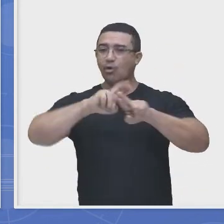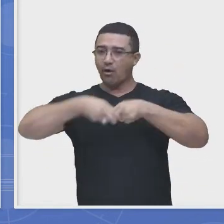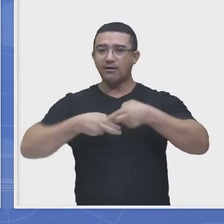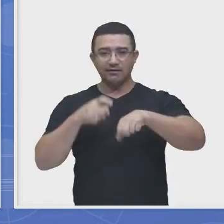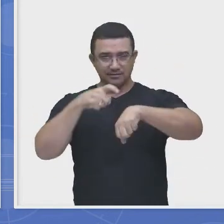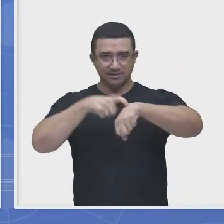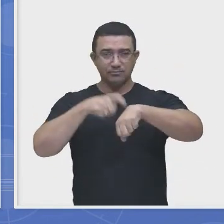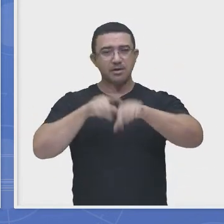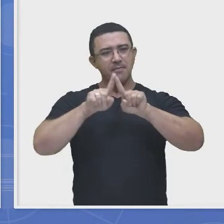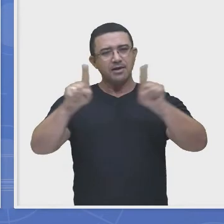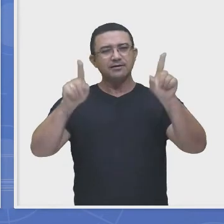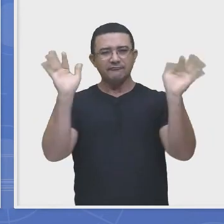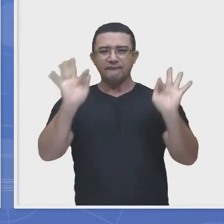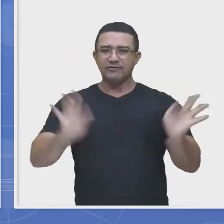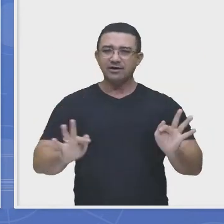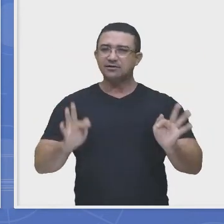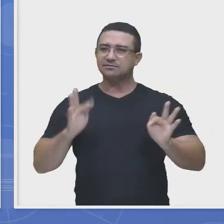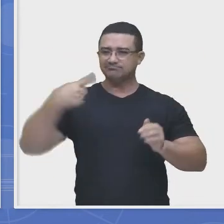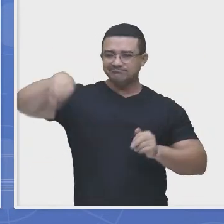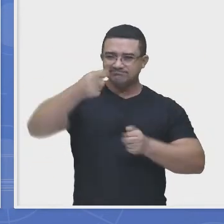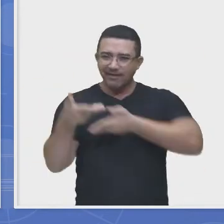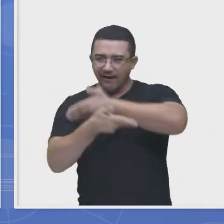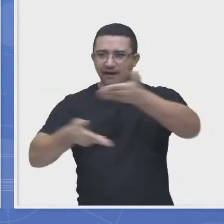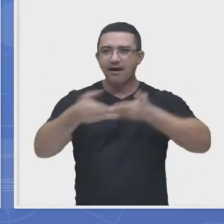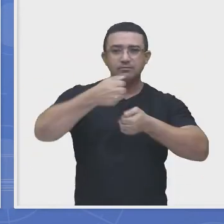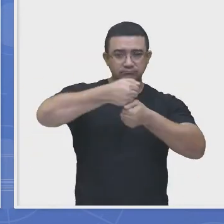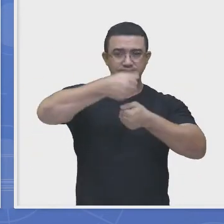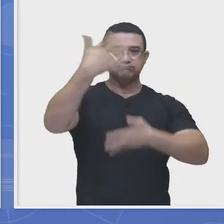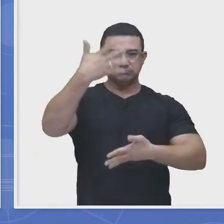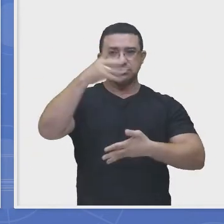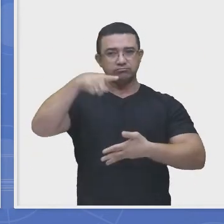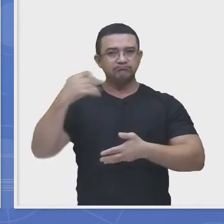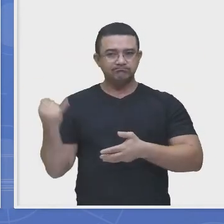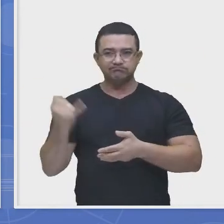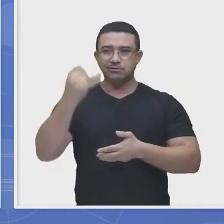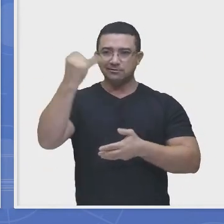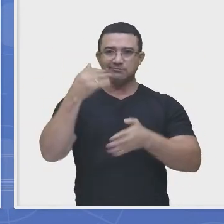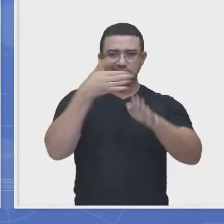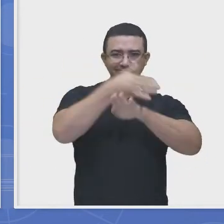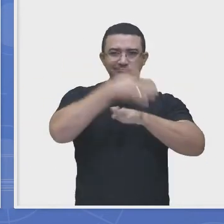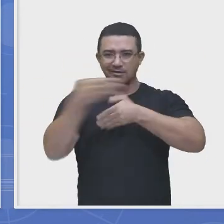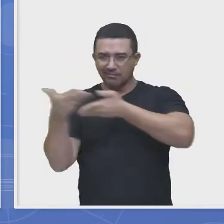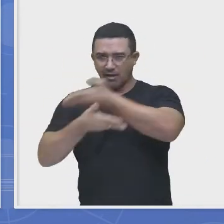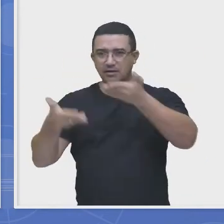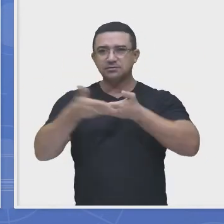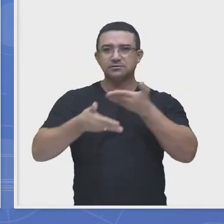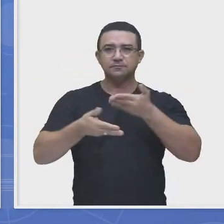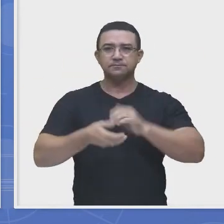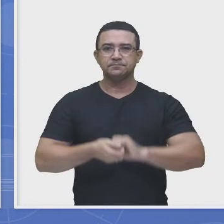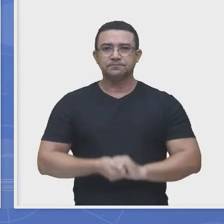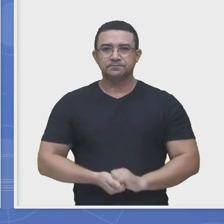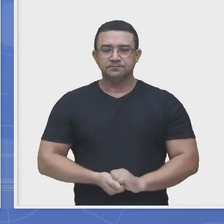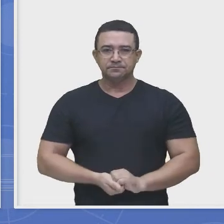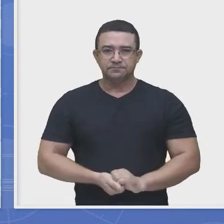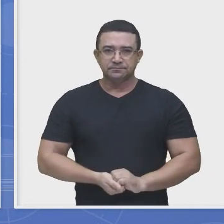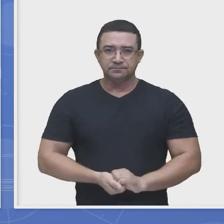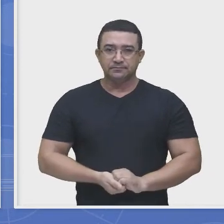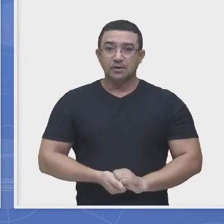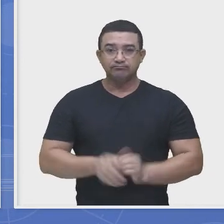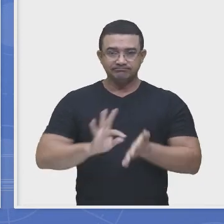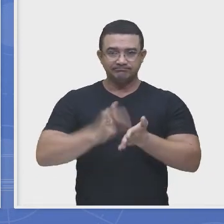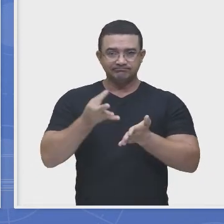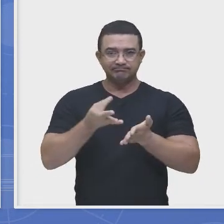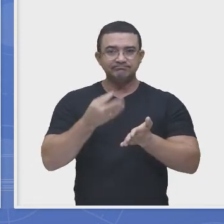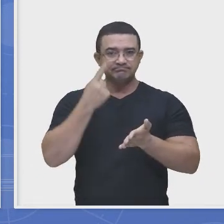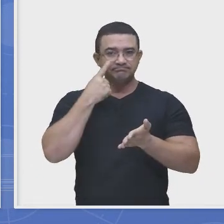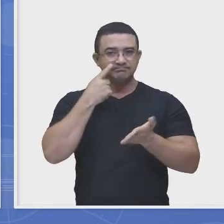gente fica muito feliz quando vocês interagem. Utilizem o chat como essa forma, esse mecanismo de interação com a gente, certo? Vamos corrigir? Então